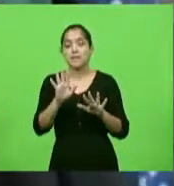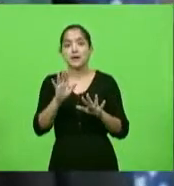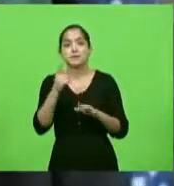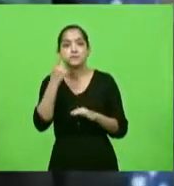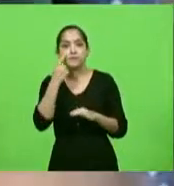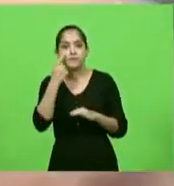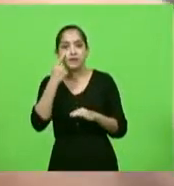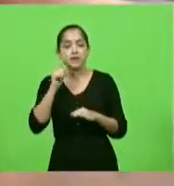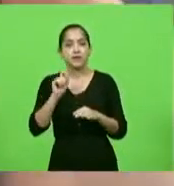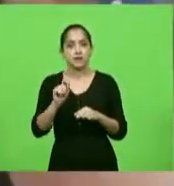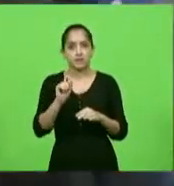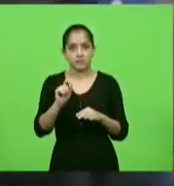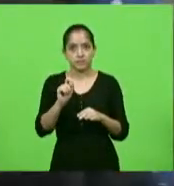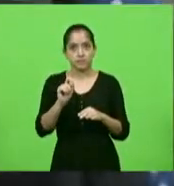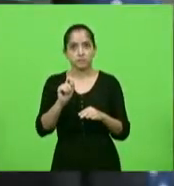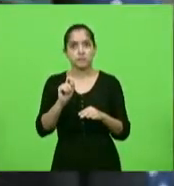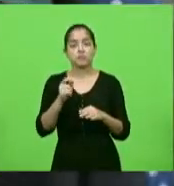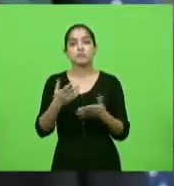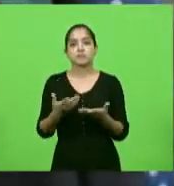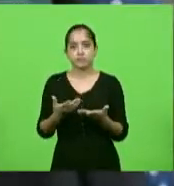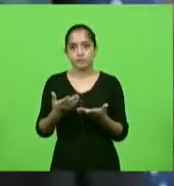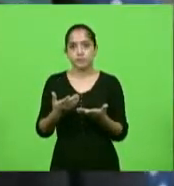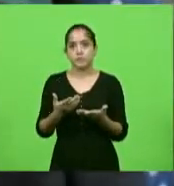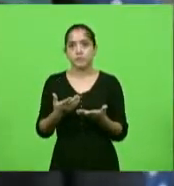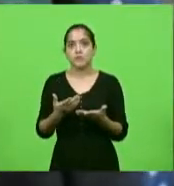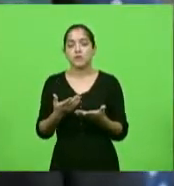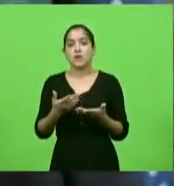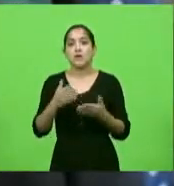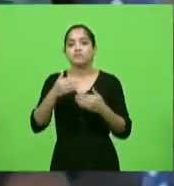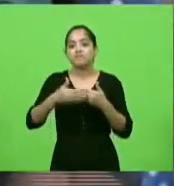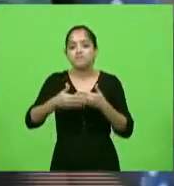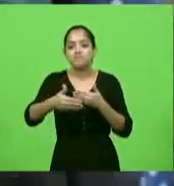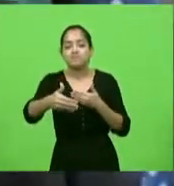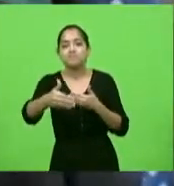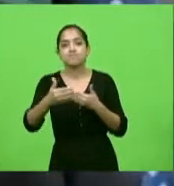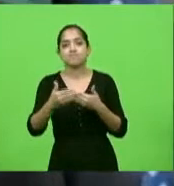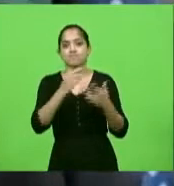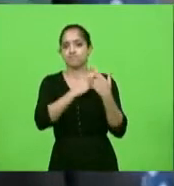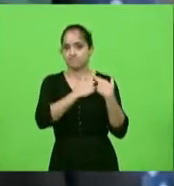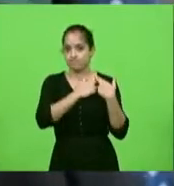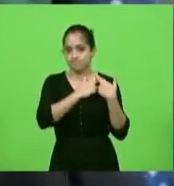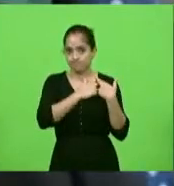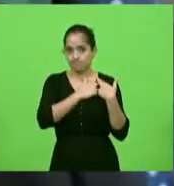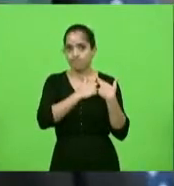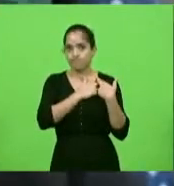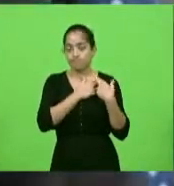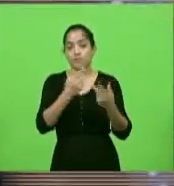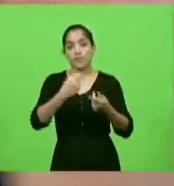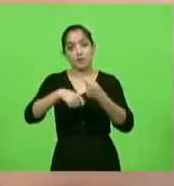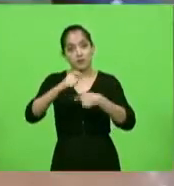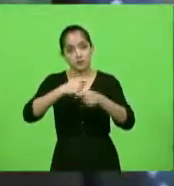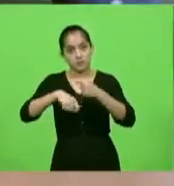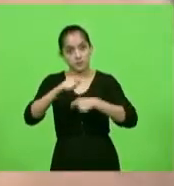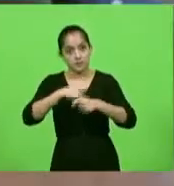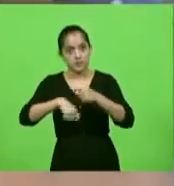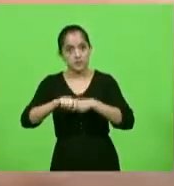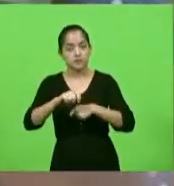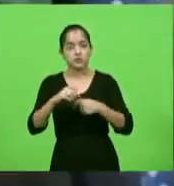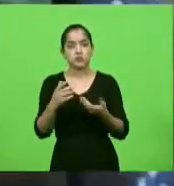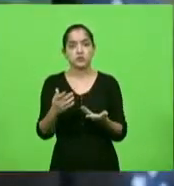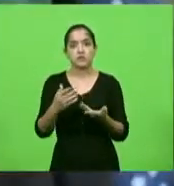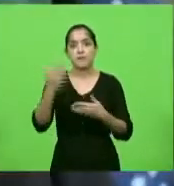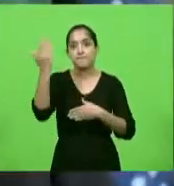observar que, se para um reflexo de menor envergadura e consequências, responsabilização civil e administrativa, a necessidade de